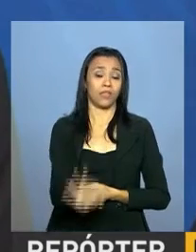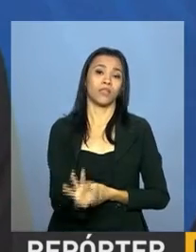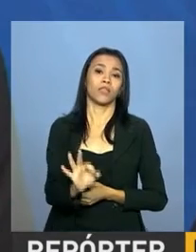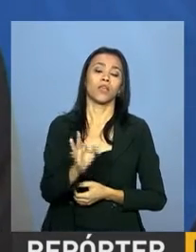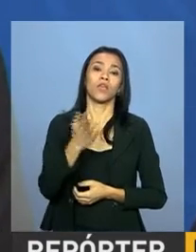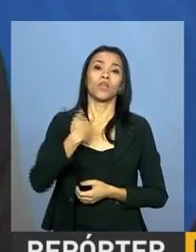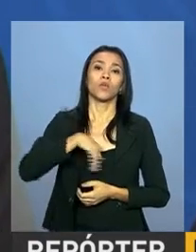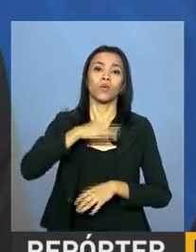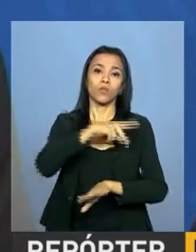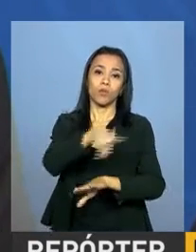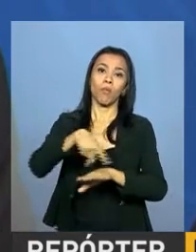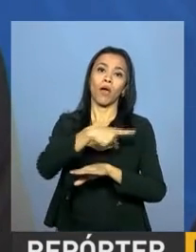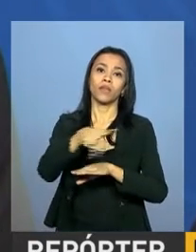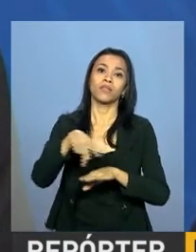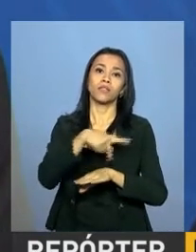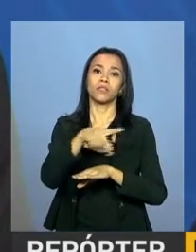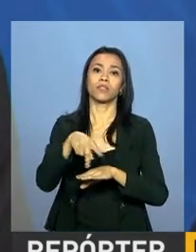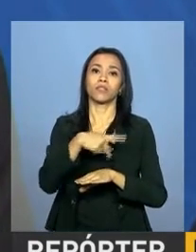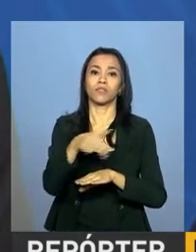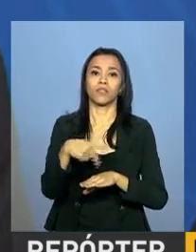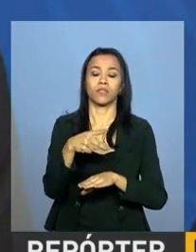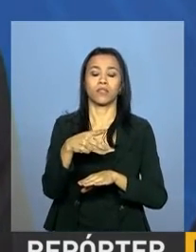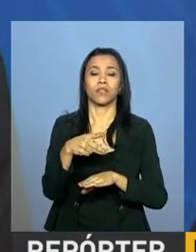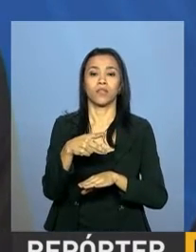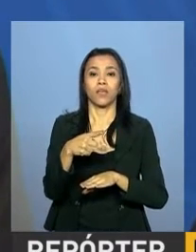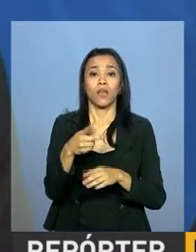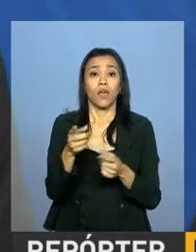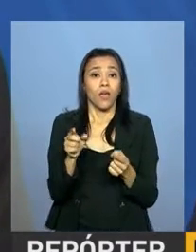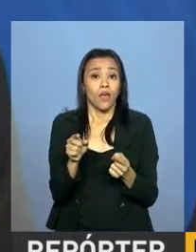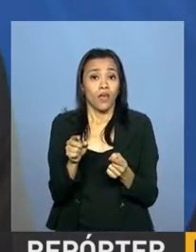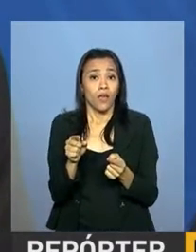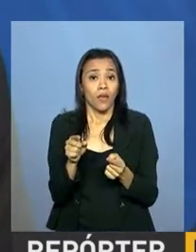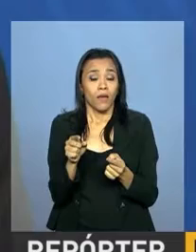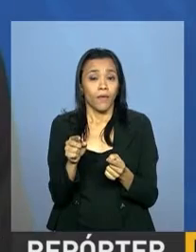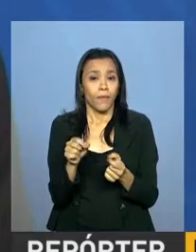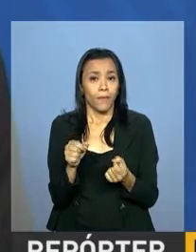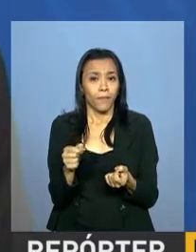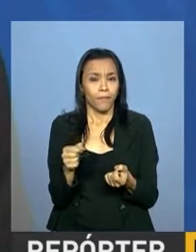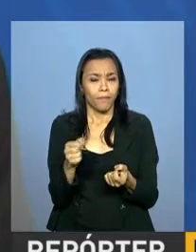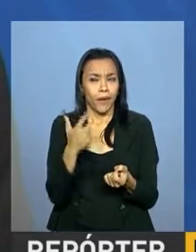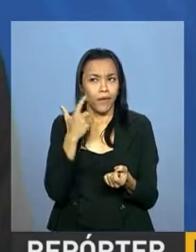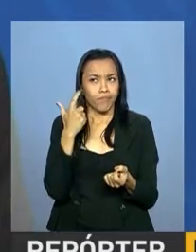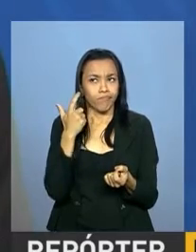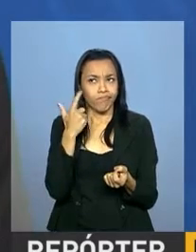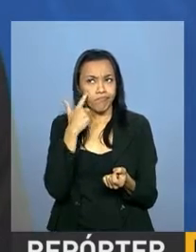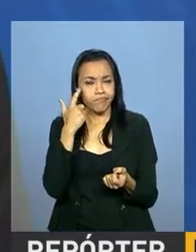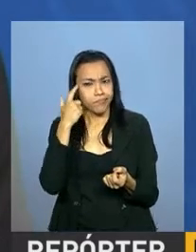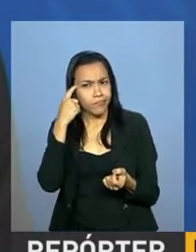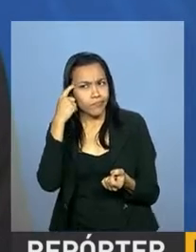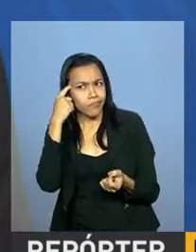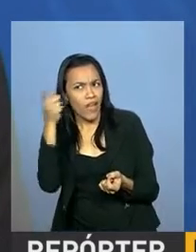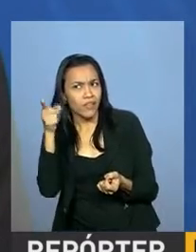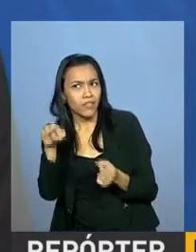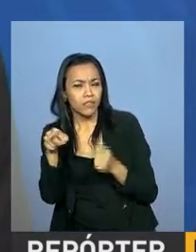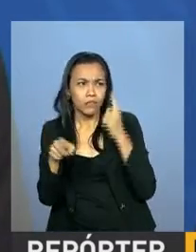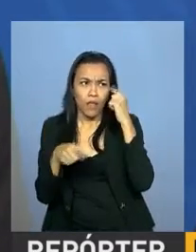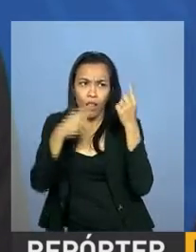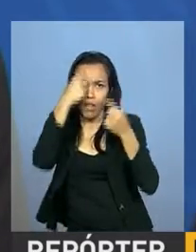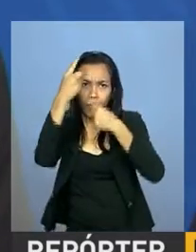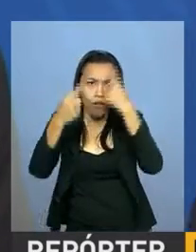nosso país não posso não pode guiar se por ideologias desta ou daquela natureza